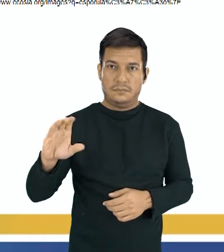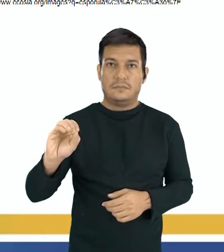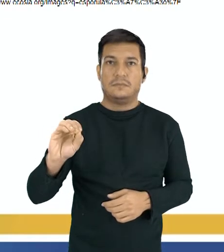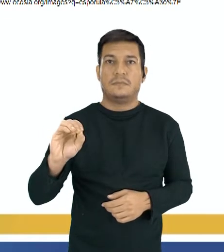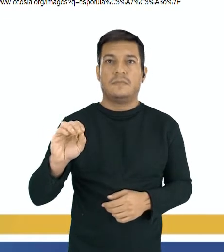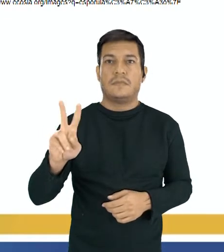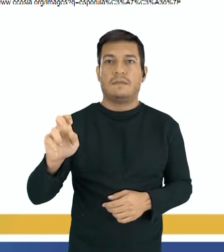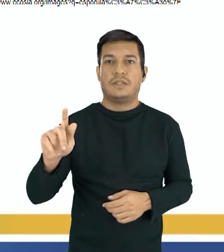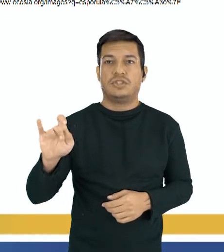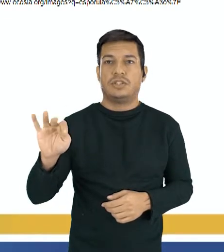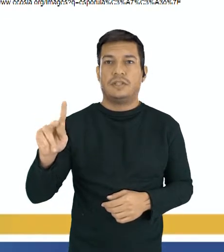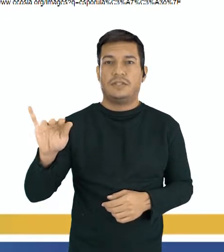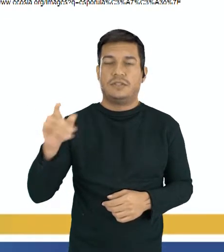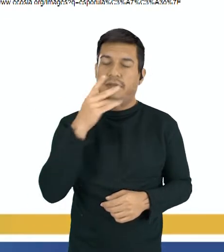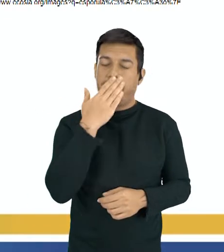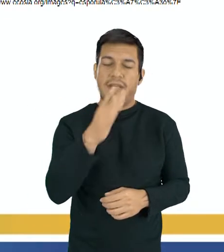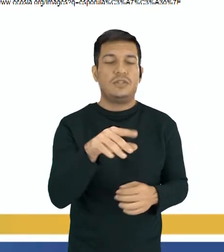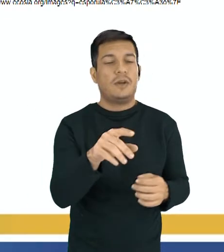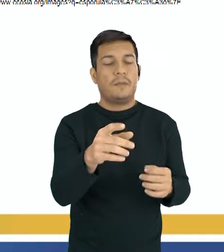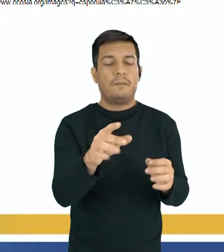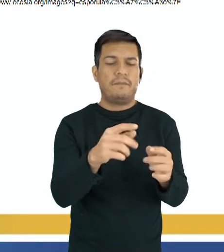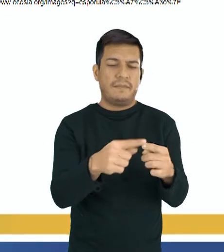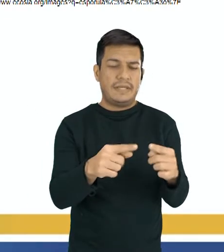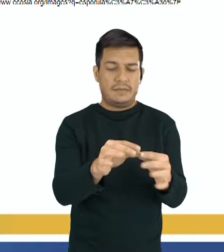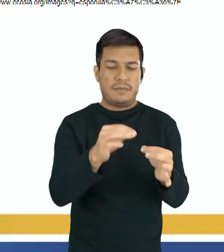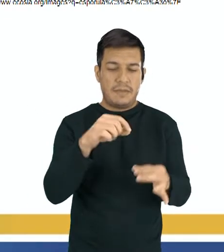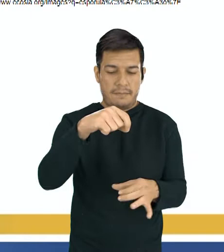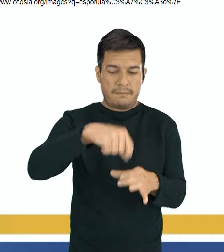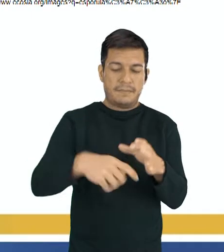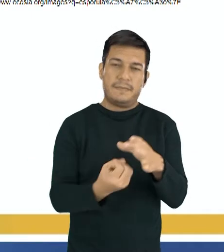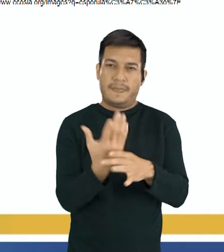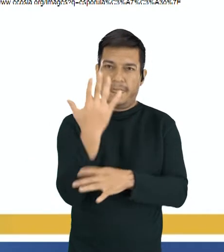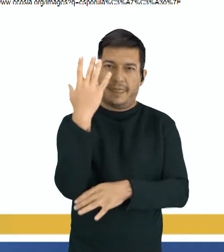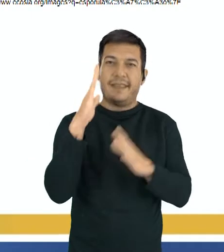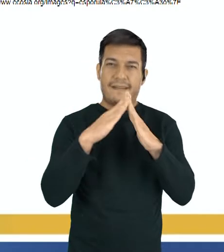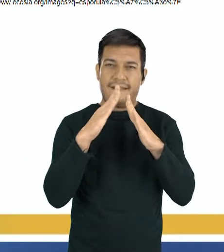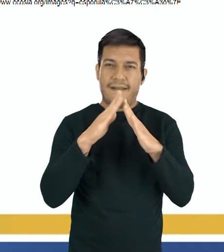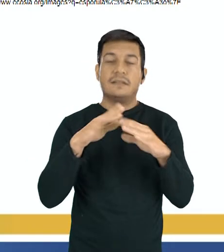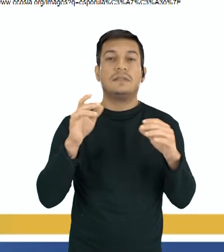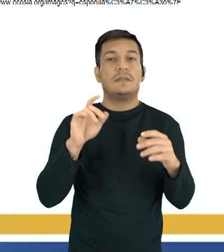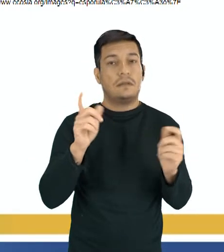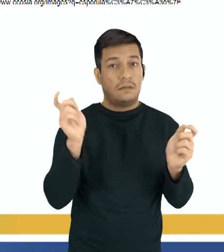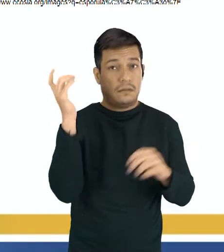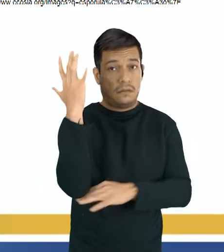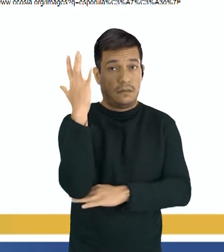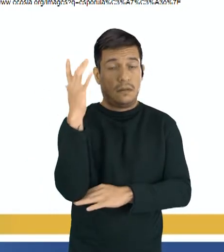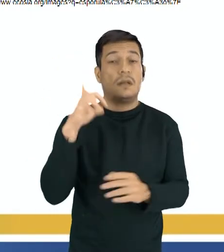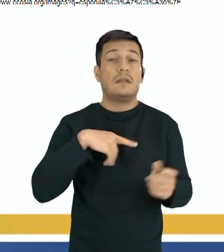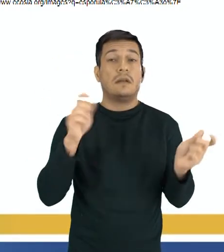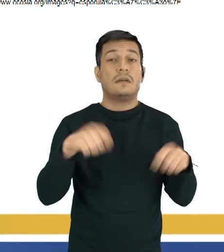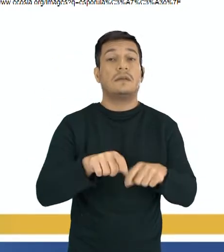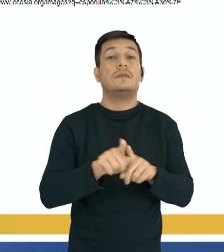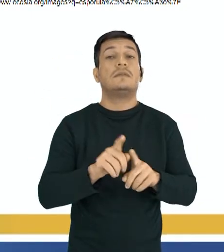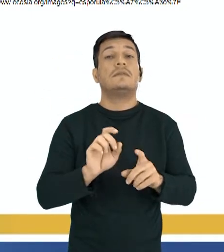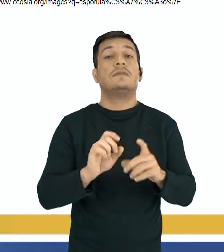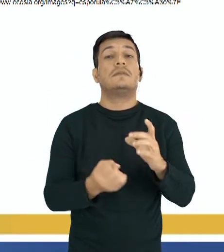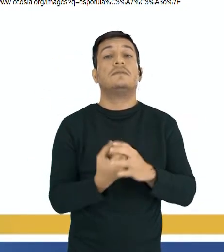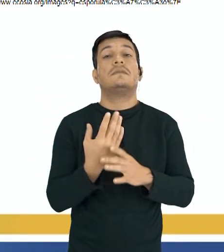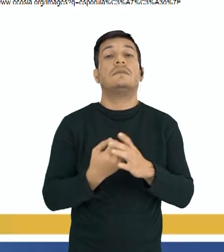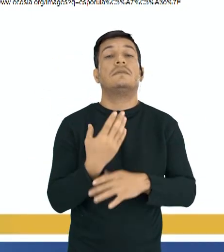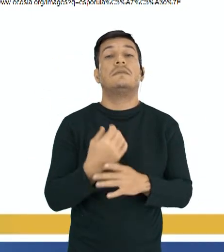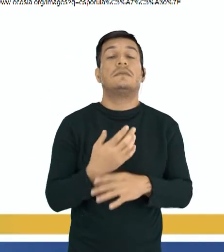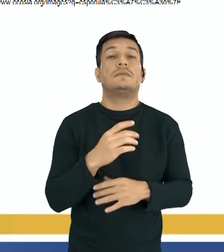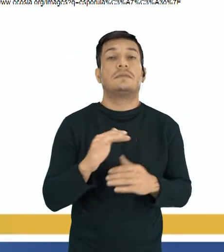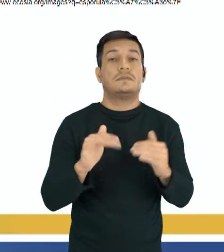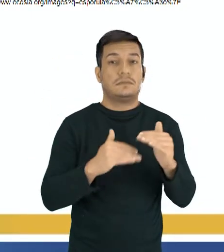dá um pedacinho para plantar em casa? Então, o que acontece? As plantas, elas têm a capacidade, algumas plantas têm a capacidade de formar